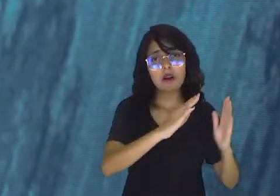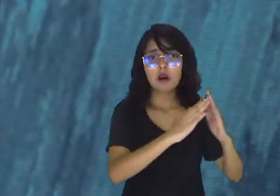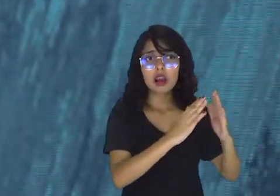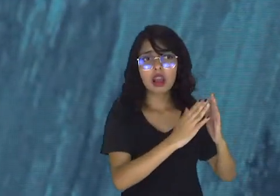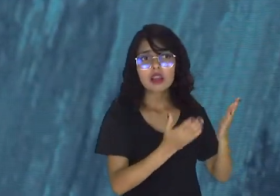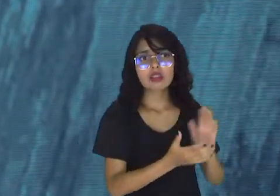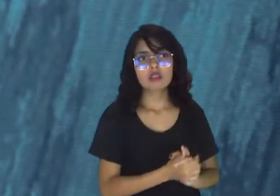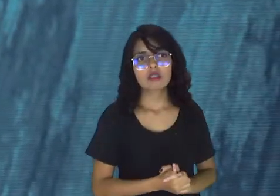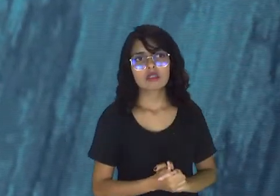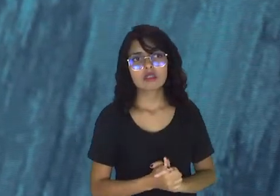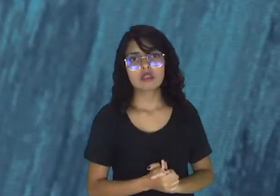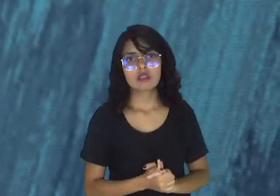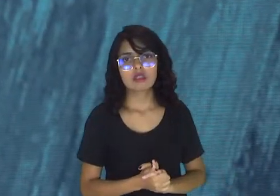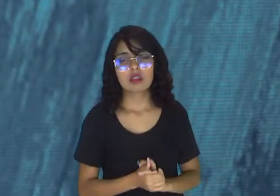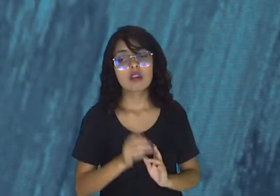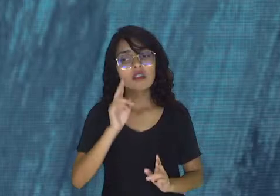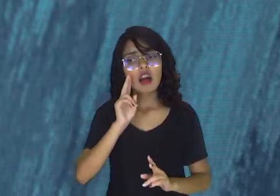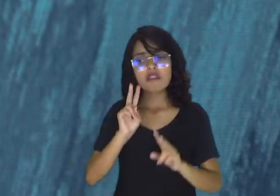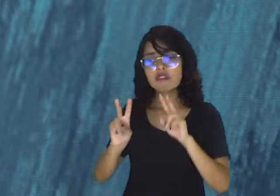Você vai ver alguns bares